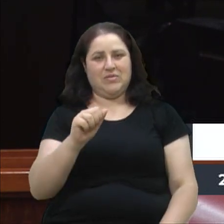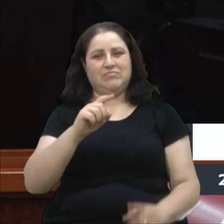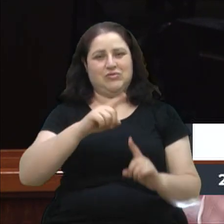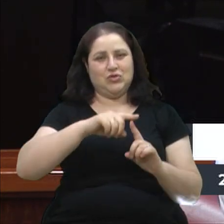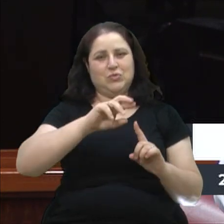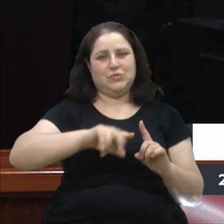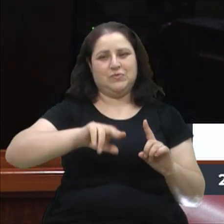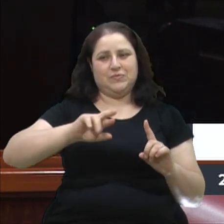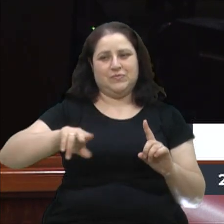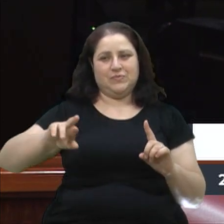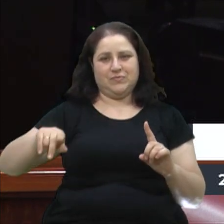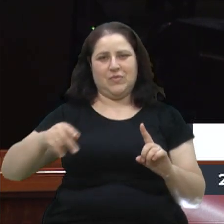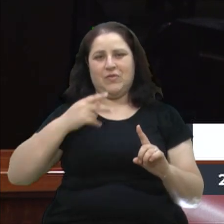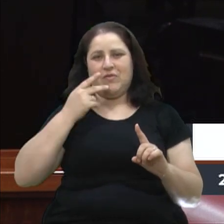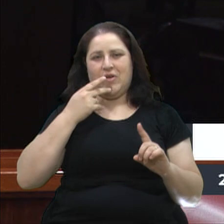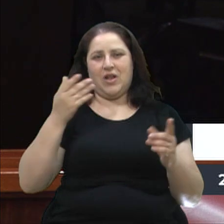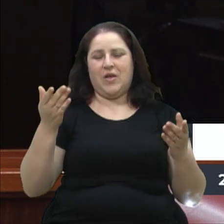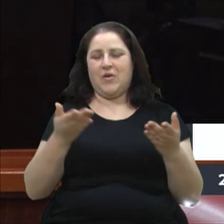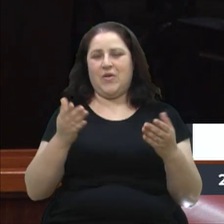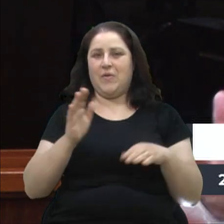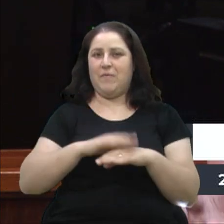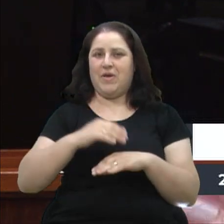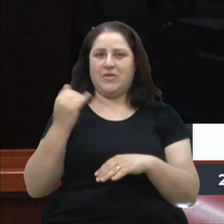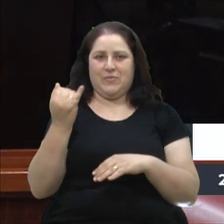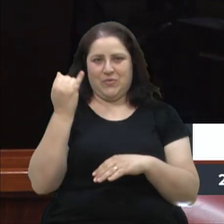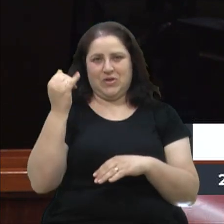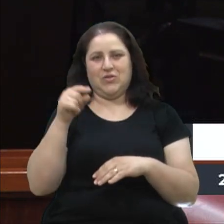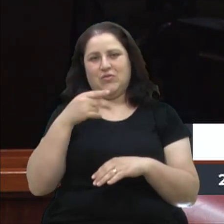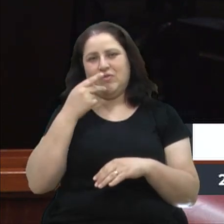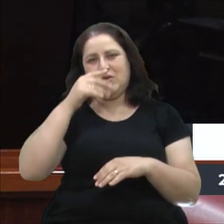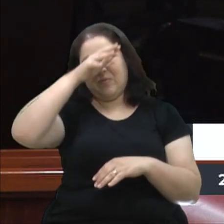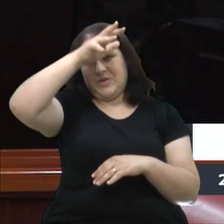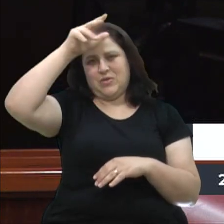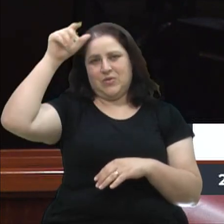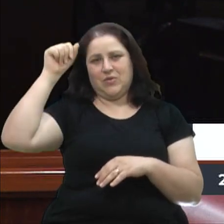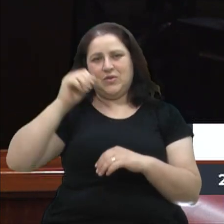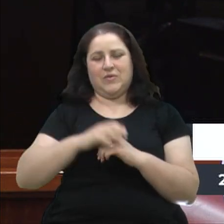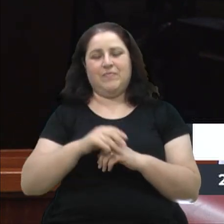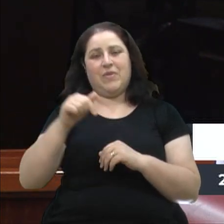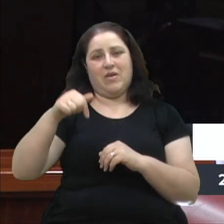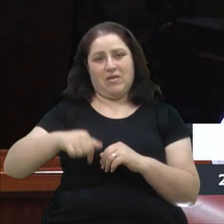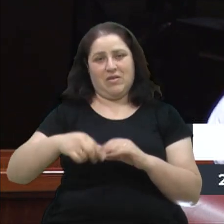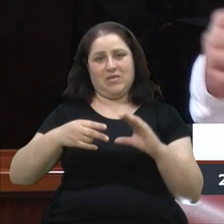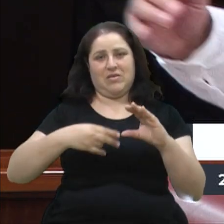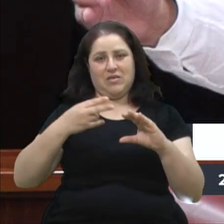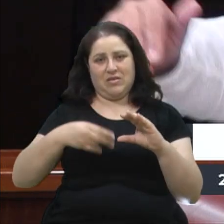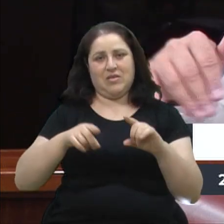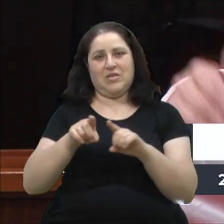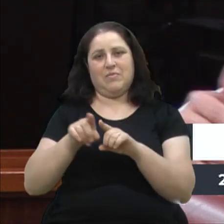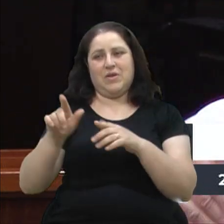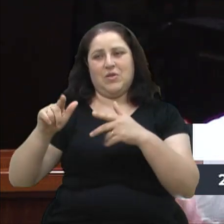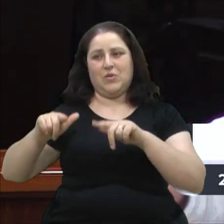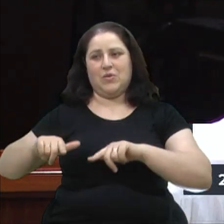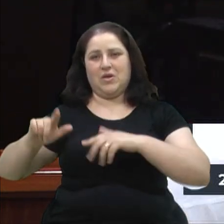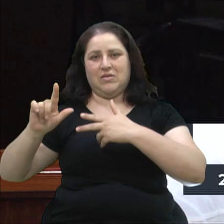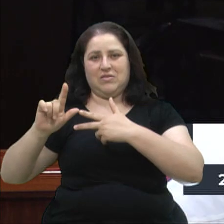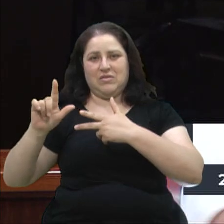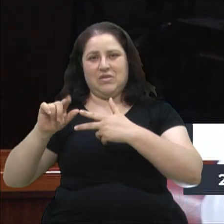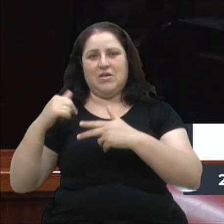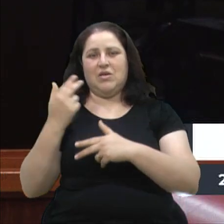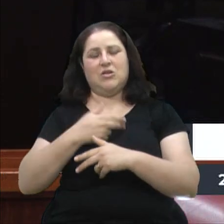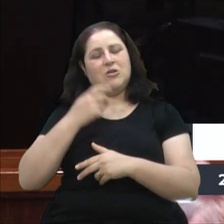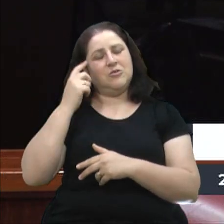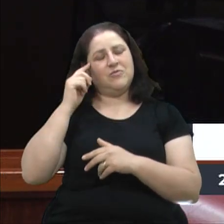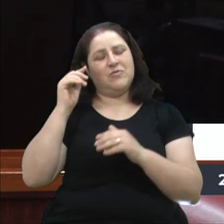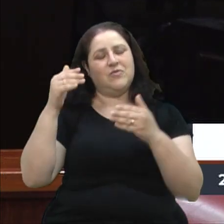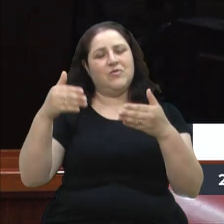muitas vezes aqui na casa, nesse parlamento, nos parlamentos municipais, como é de praxe, nós nos focamos nas questões locais,